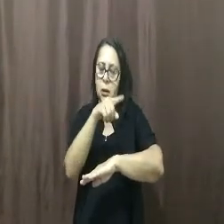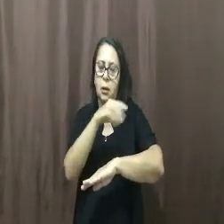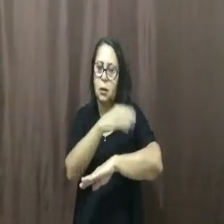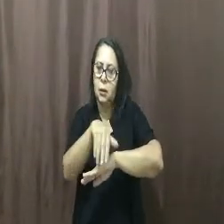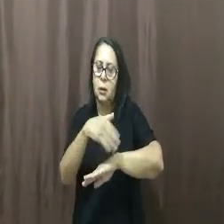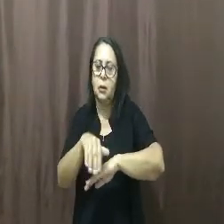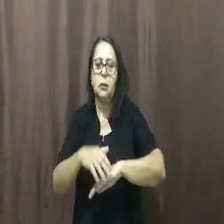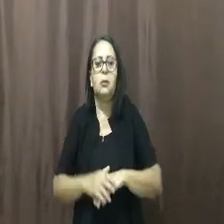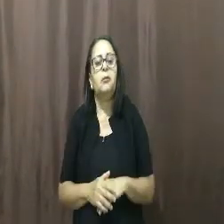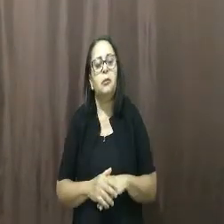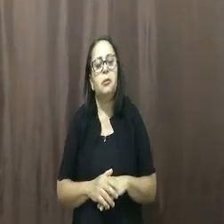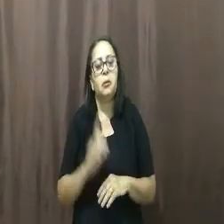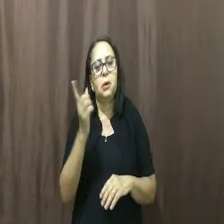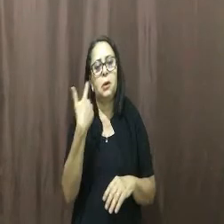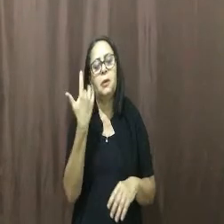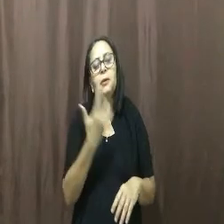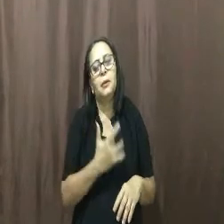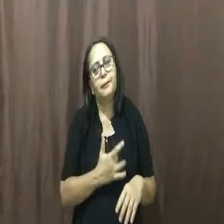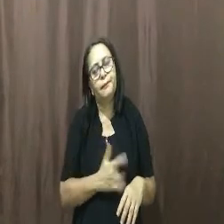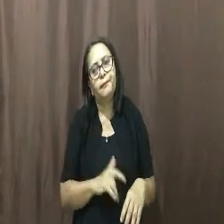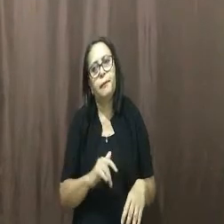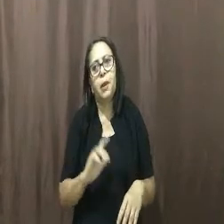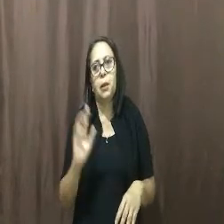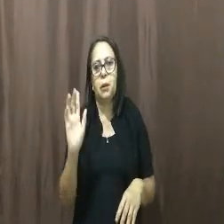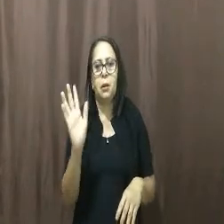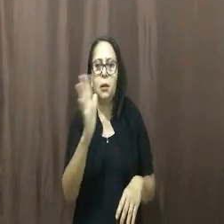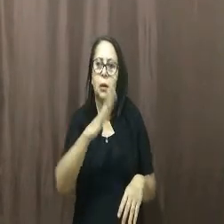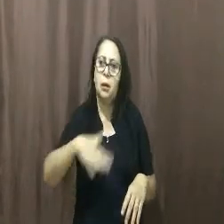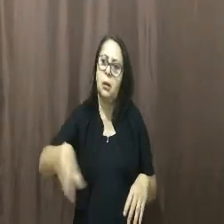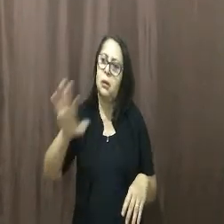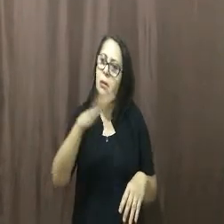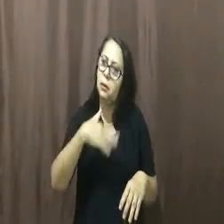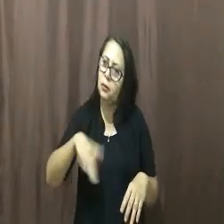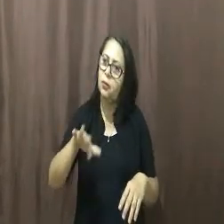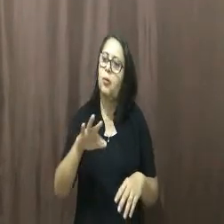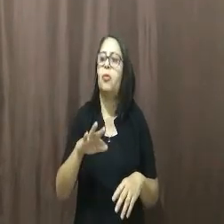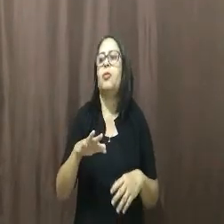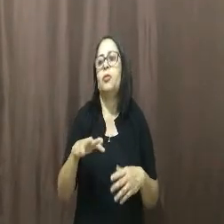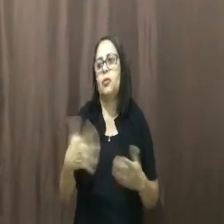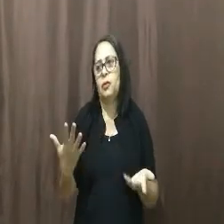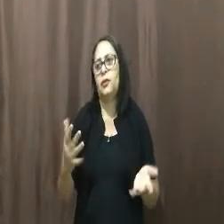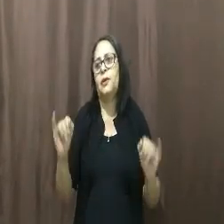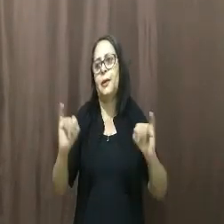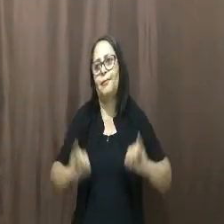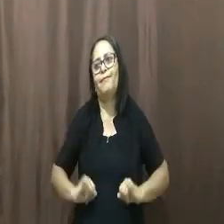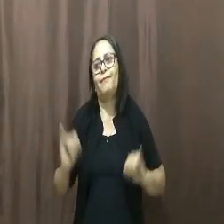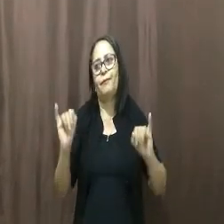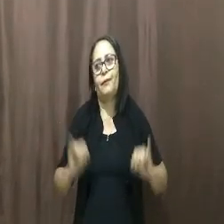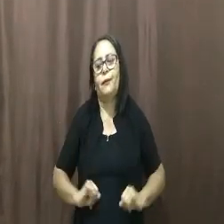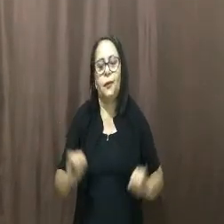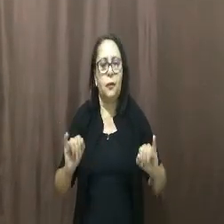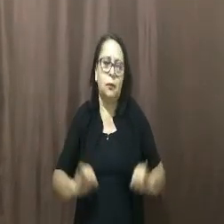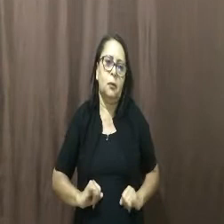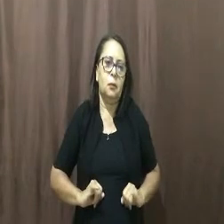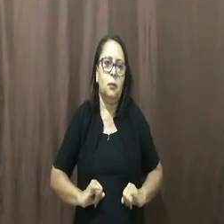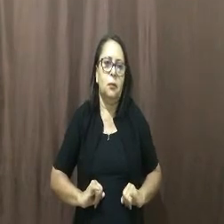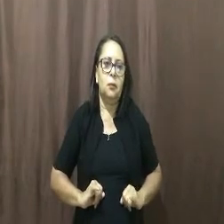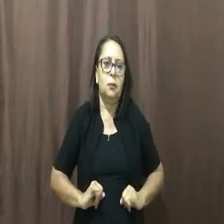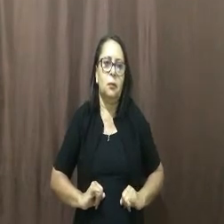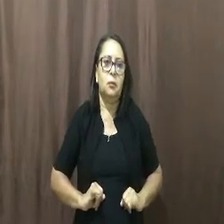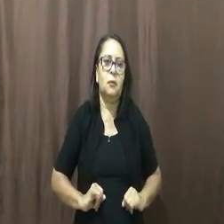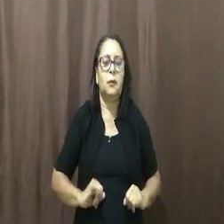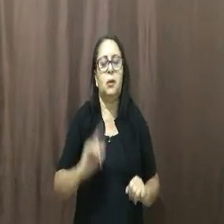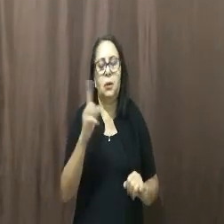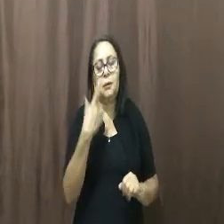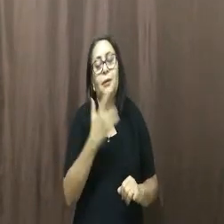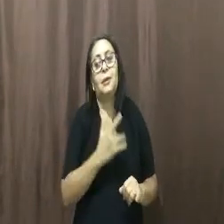Então, nós lamentamos todo esse povo estar passando por essa situação,